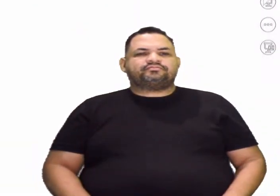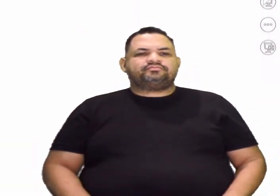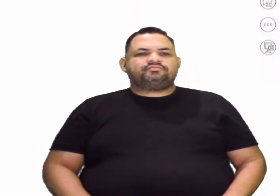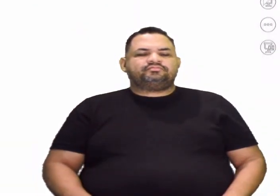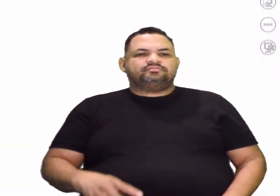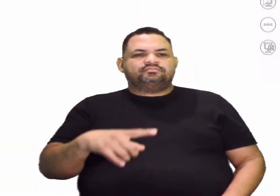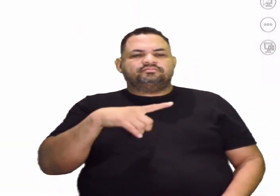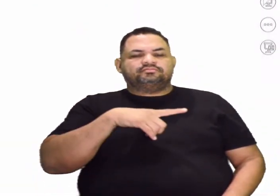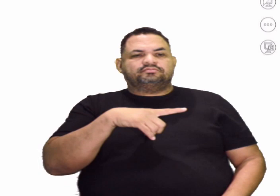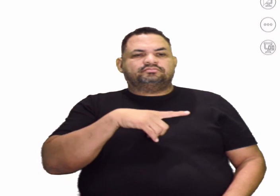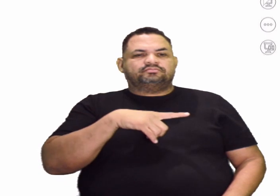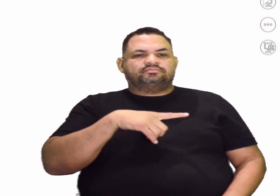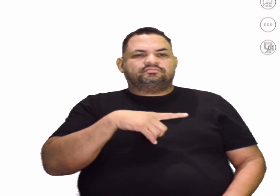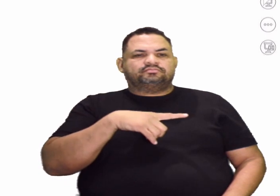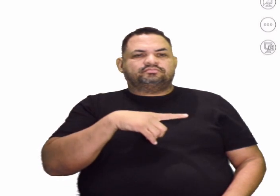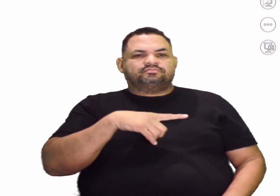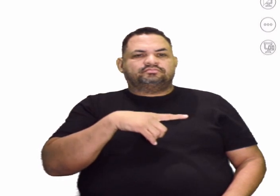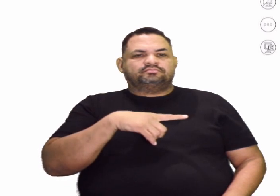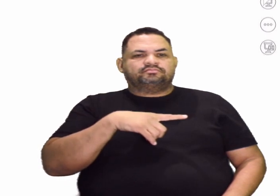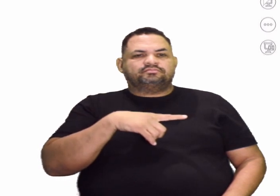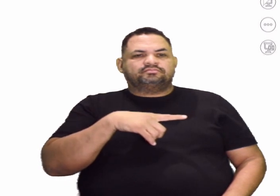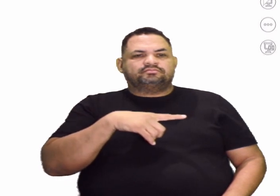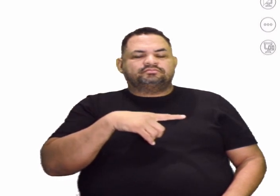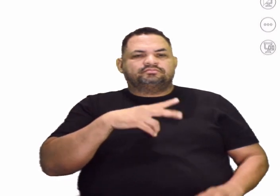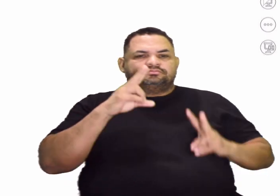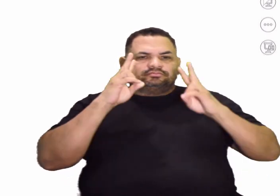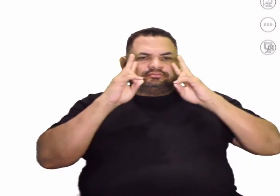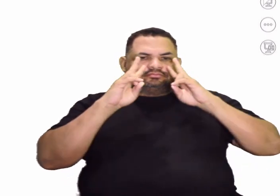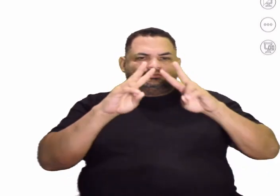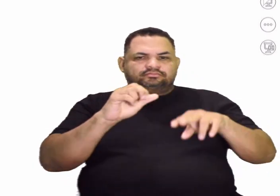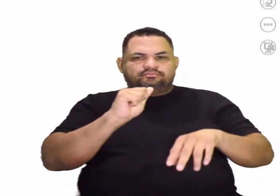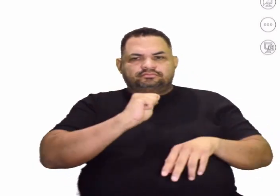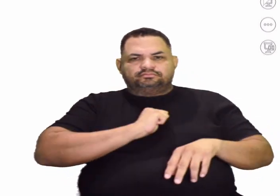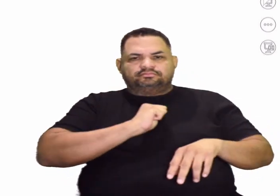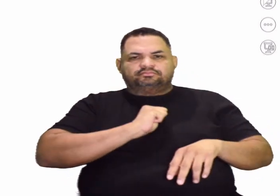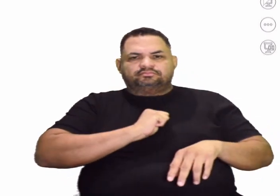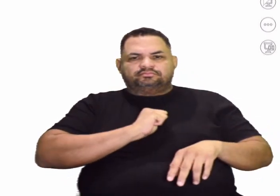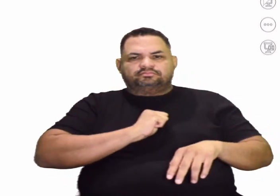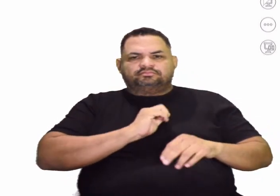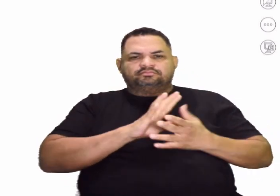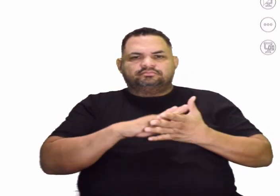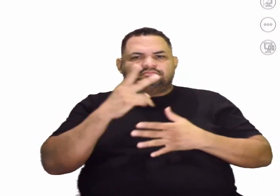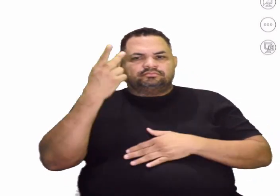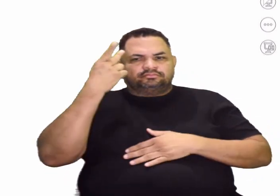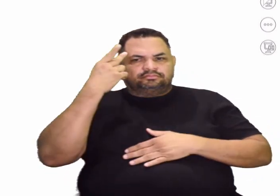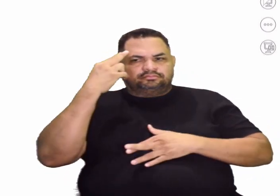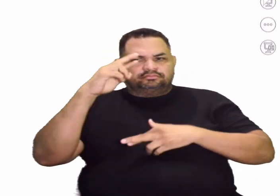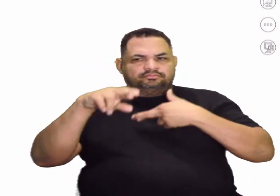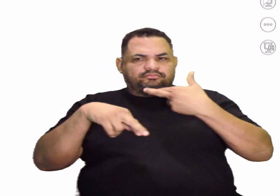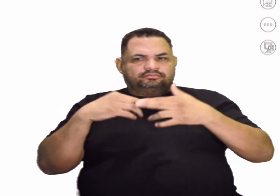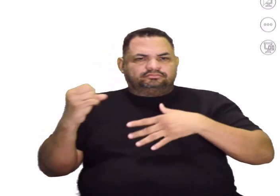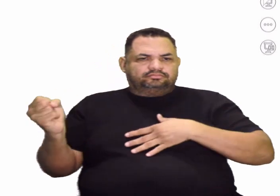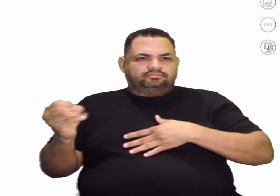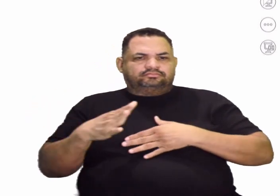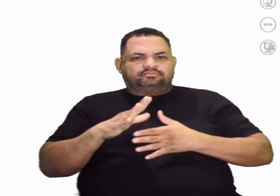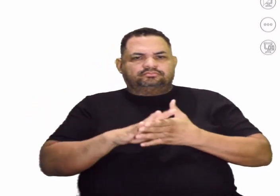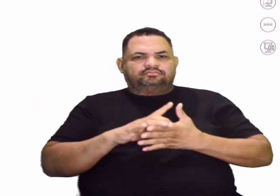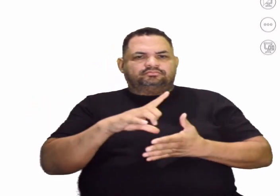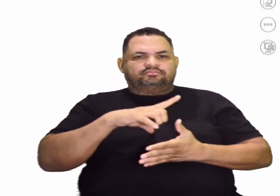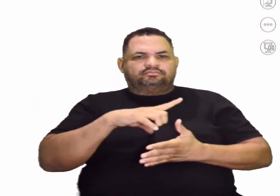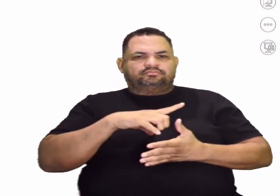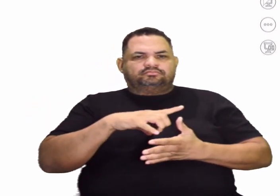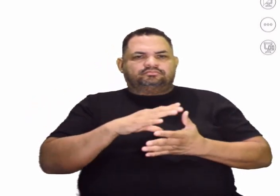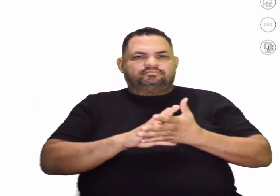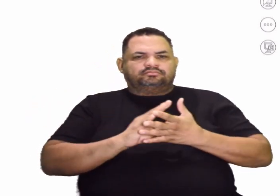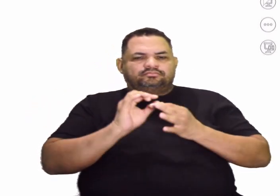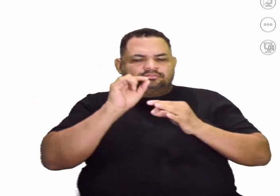Há, nessa perspectiva, uma visão antropológica, ou seja, comum na Renascença, que concebe o quê? O